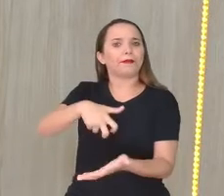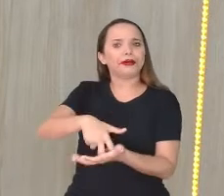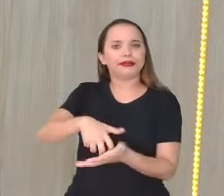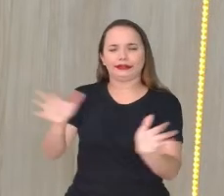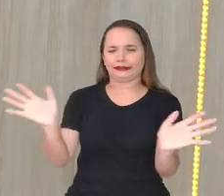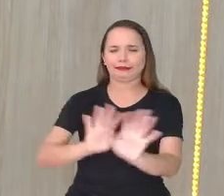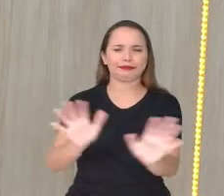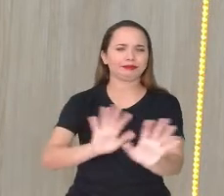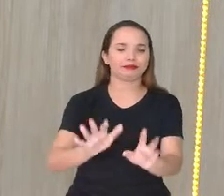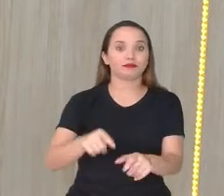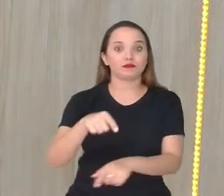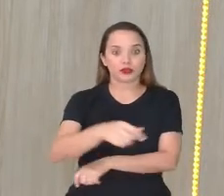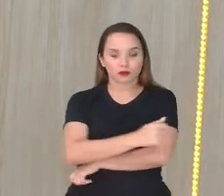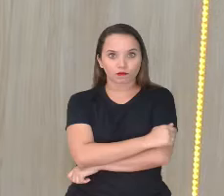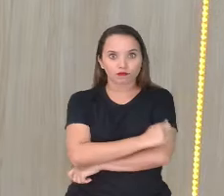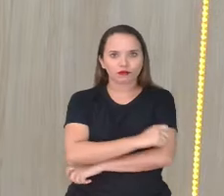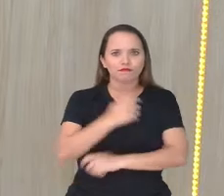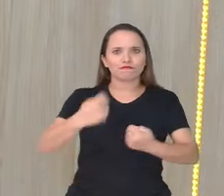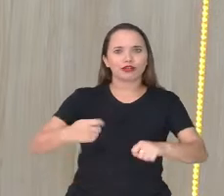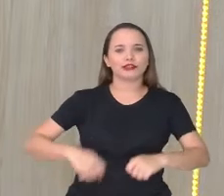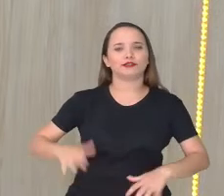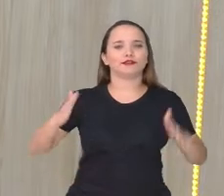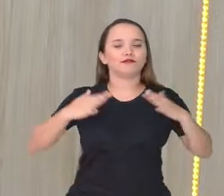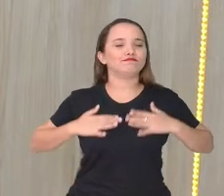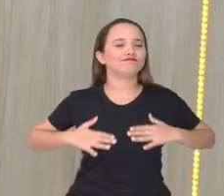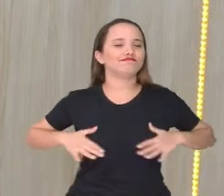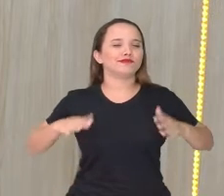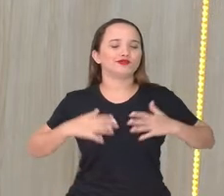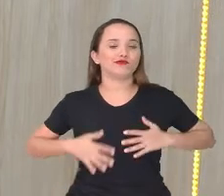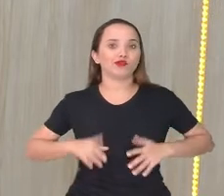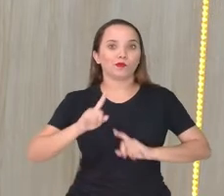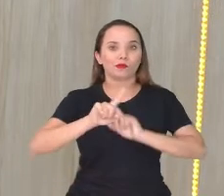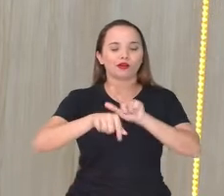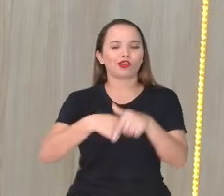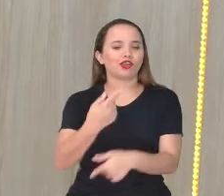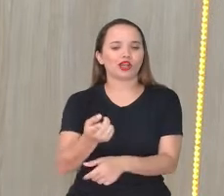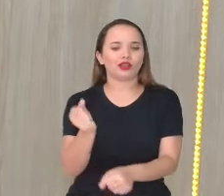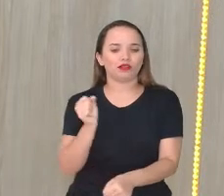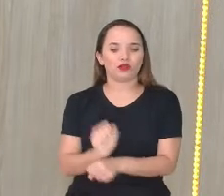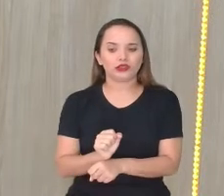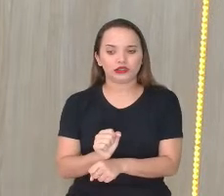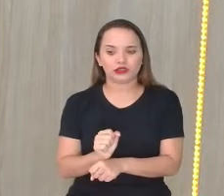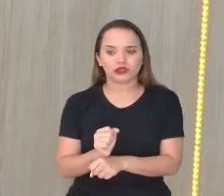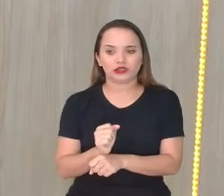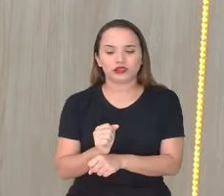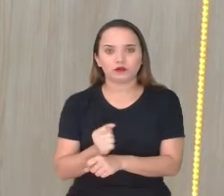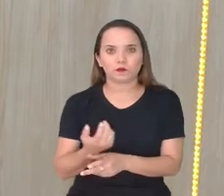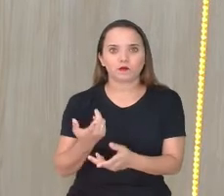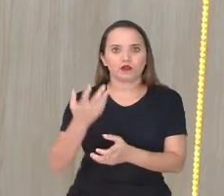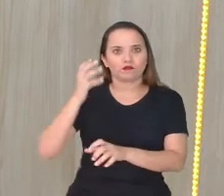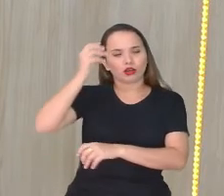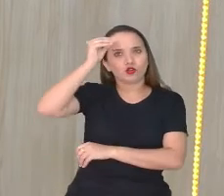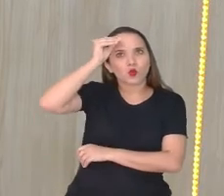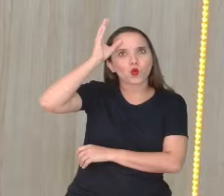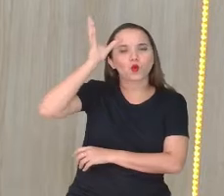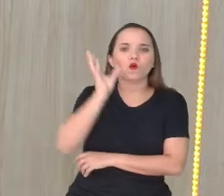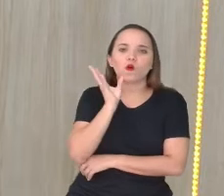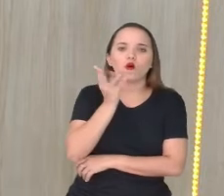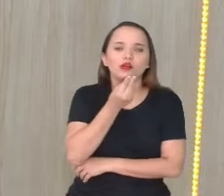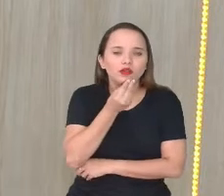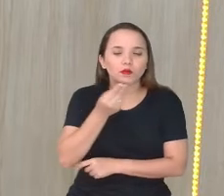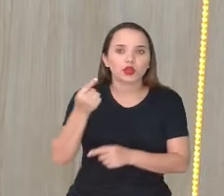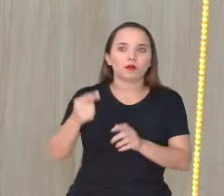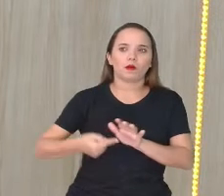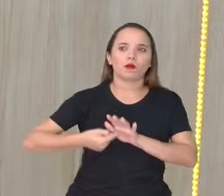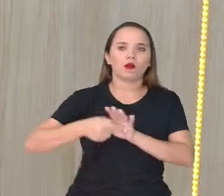que ficar tranquilo para que isso não trave esse conhecimento que ele já conseguiu, esse avanço.